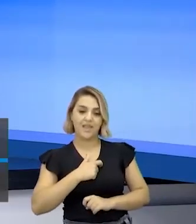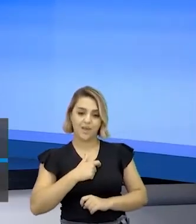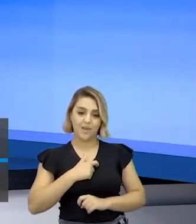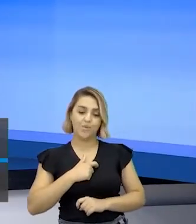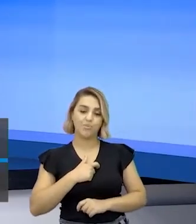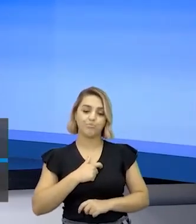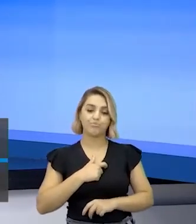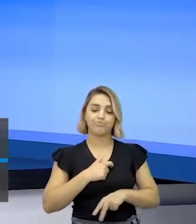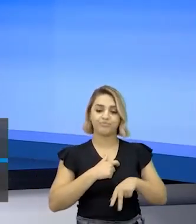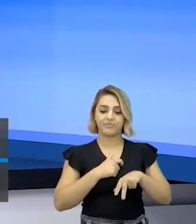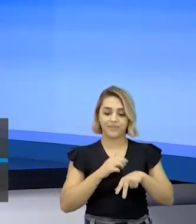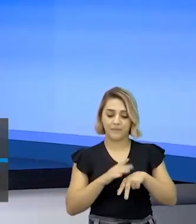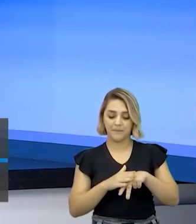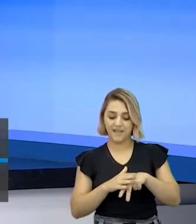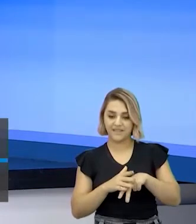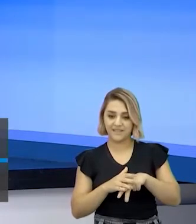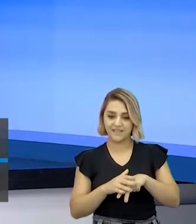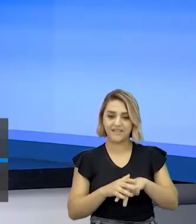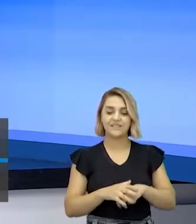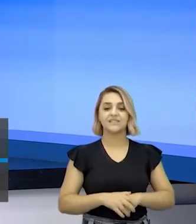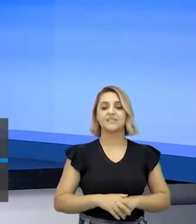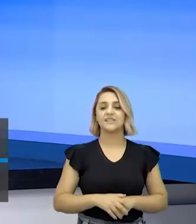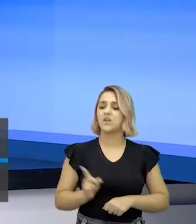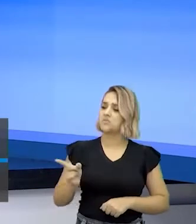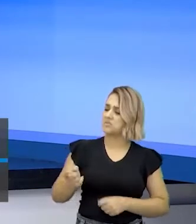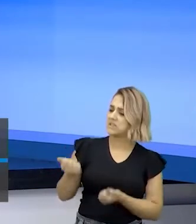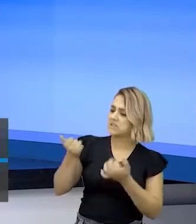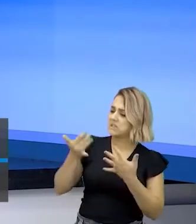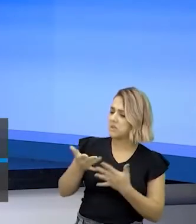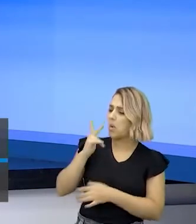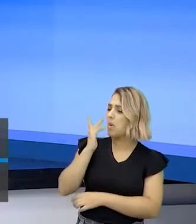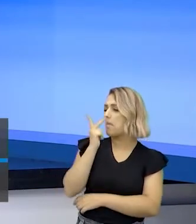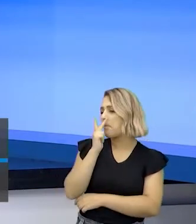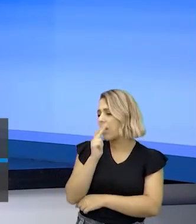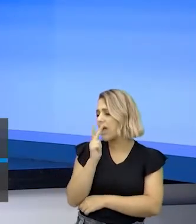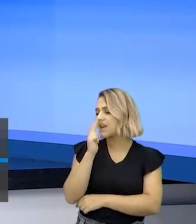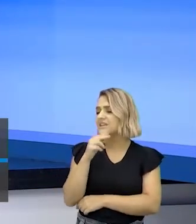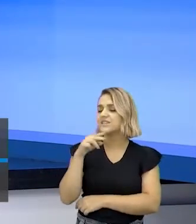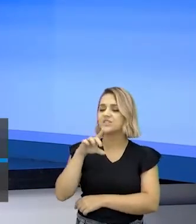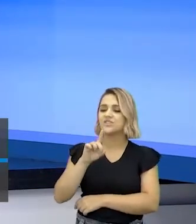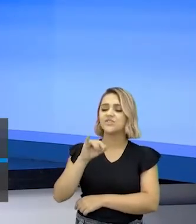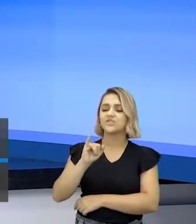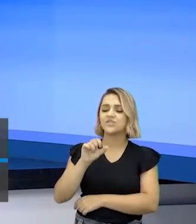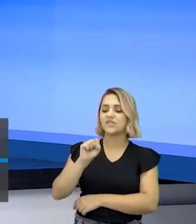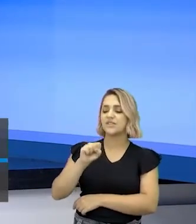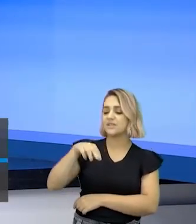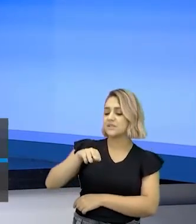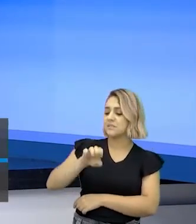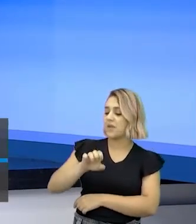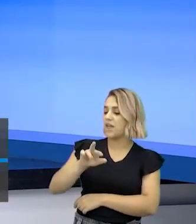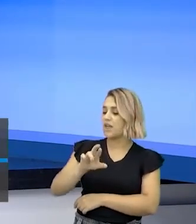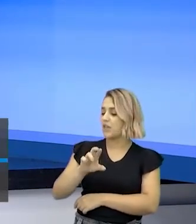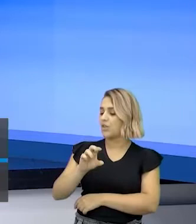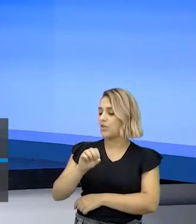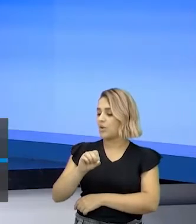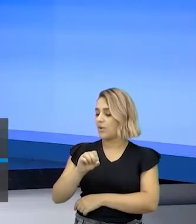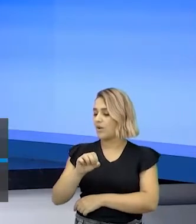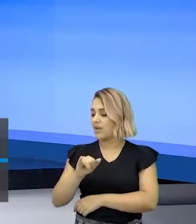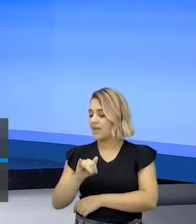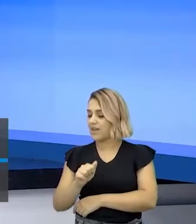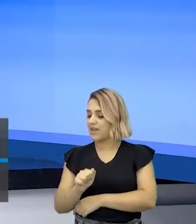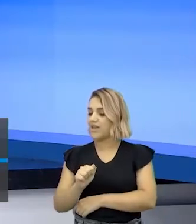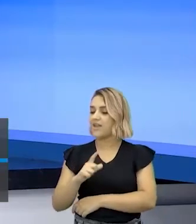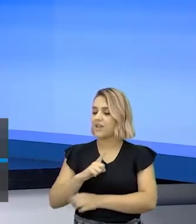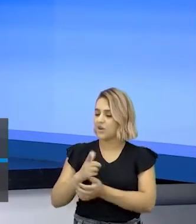me relatou, aparentemente uma dismenorreia, de início precoce ou no início do ciclo menstrual, com termo